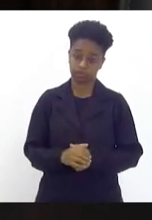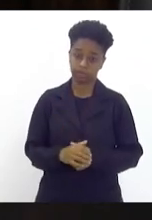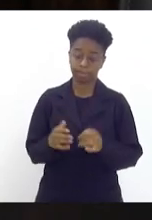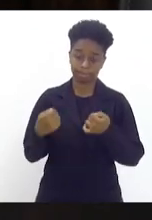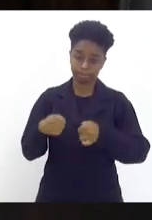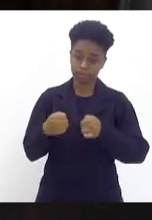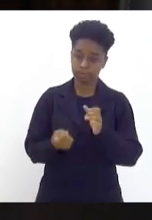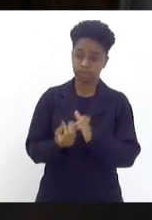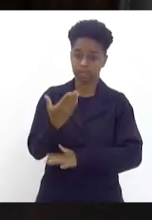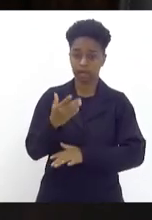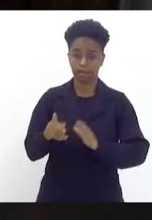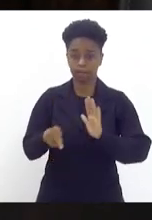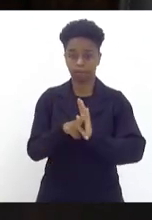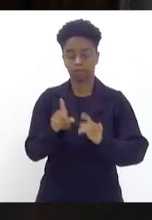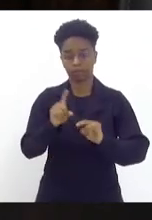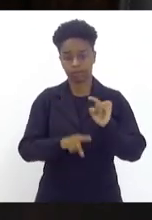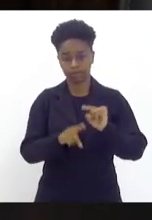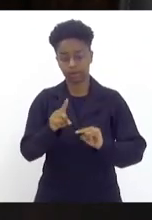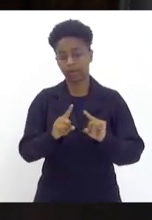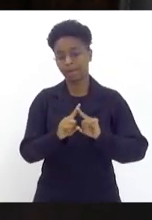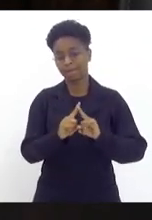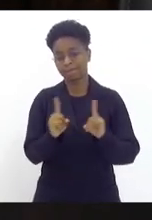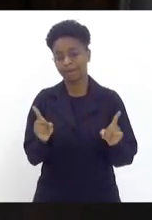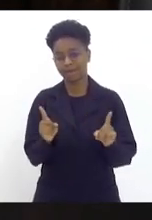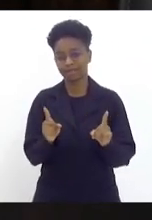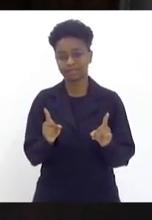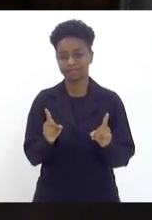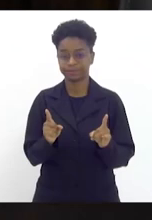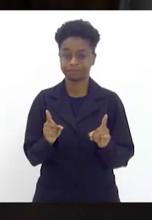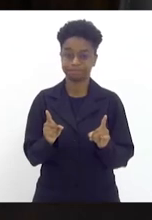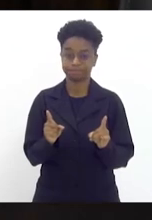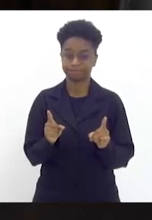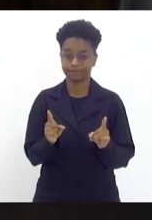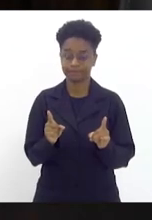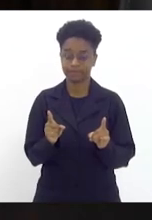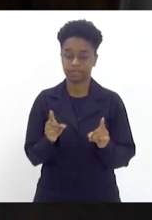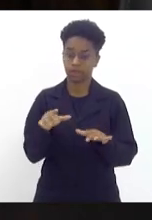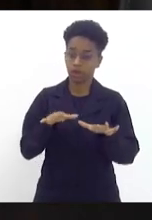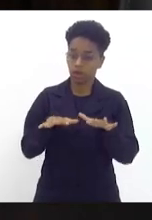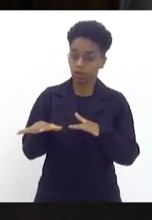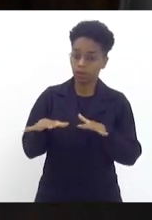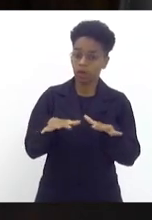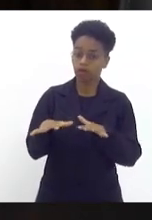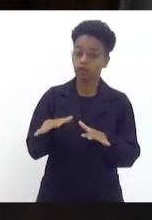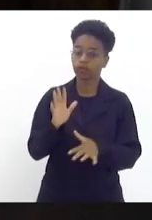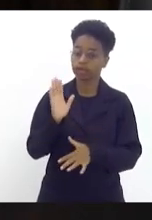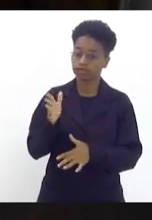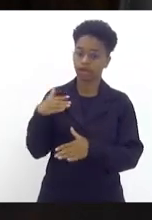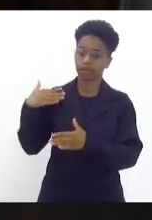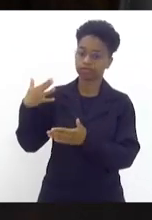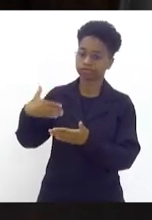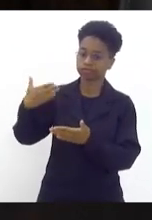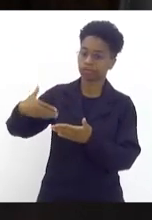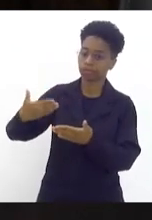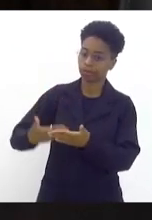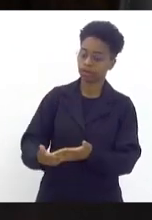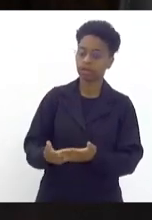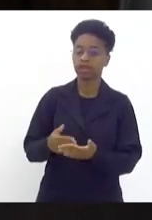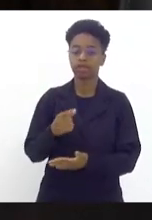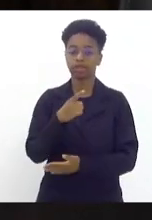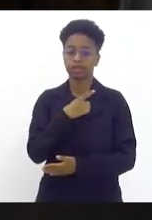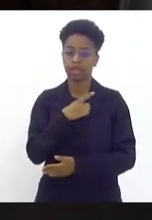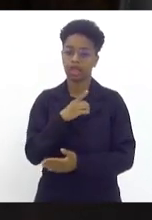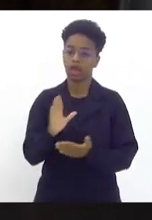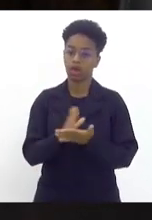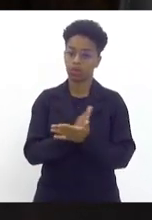produzir o seu próprio material. Mas, né, como esse movimento já vem de um tempo, nós já temos aí